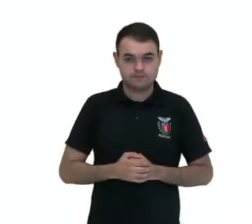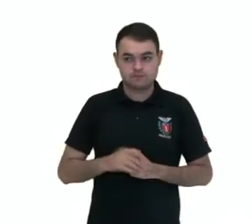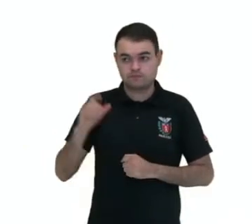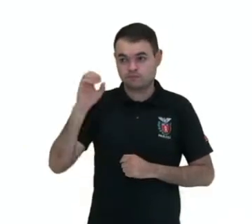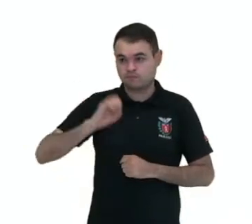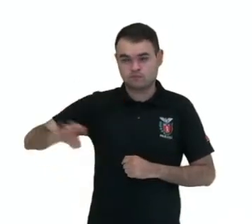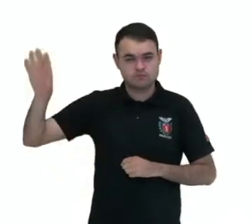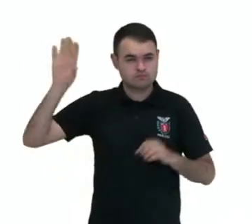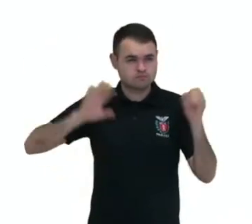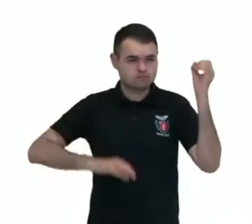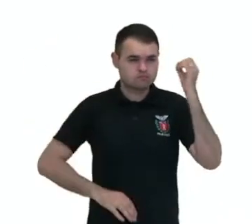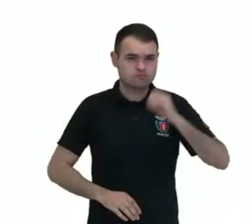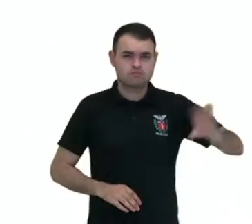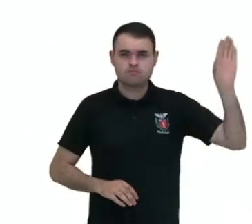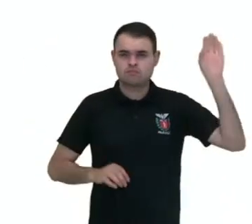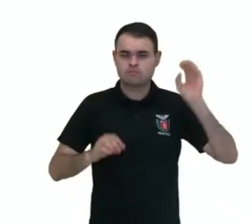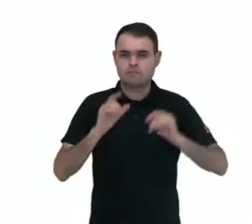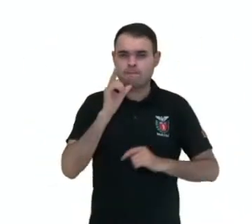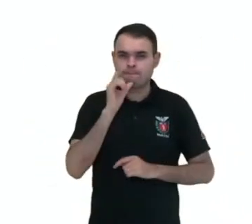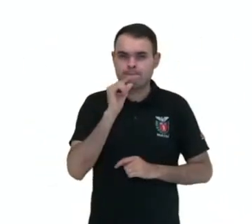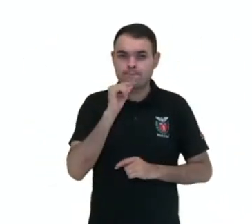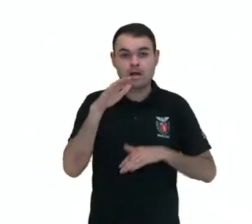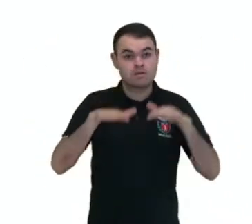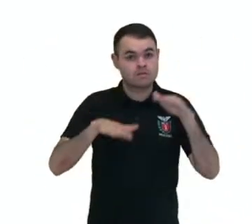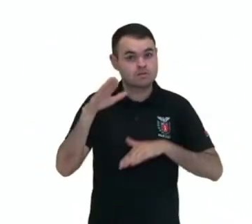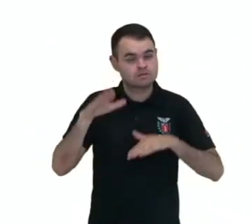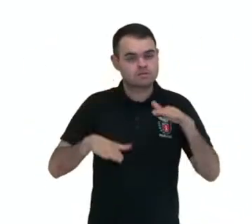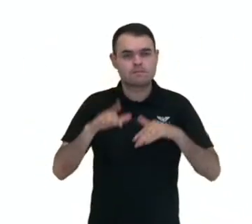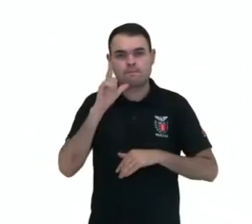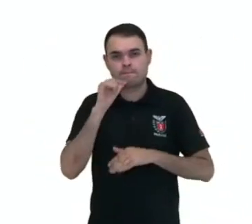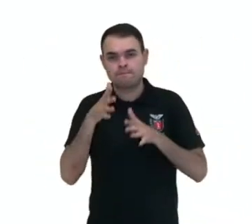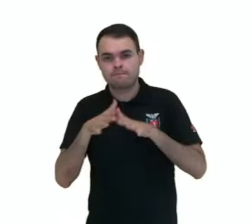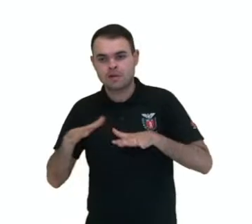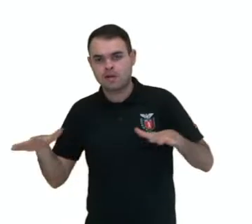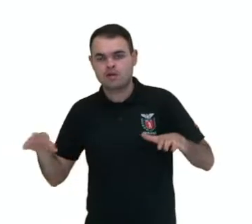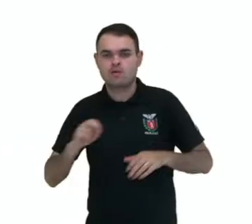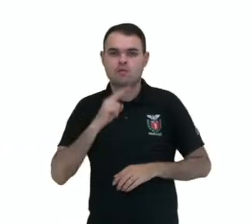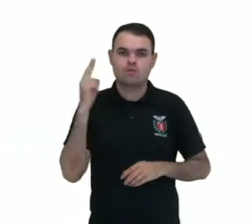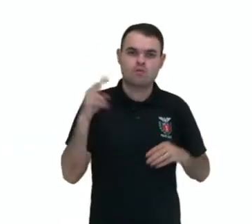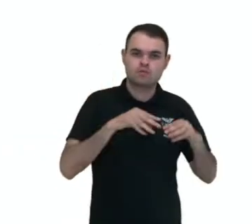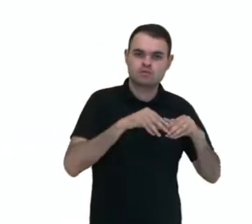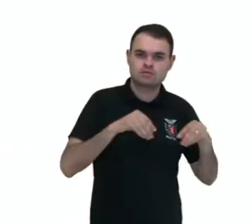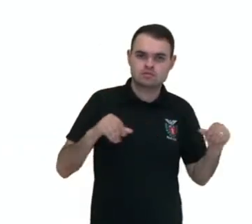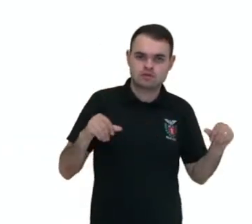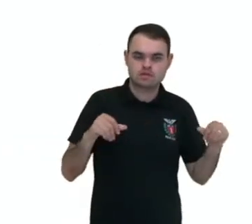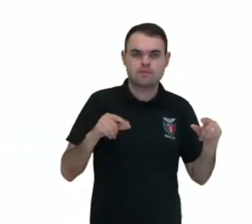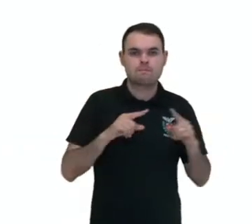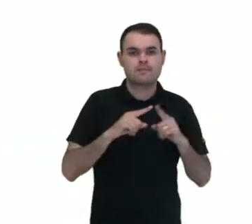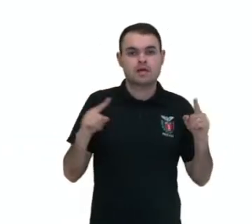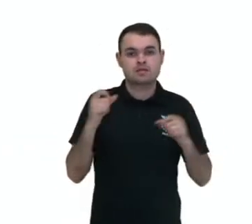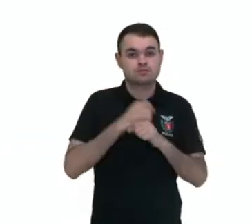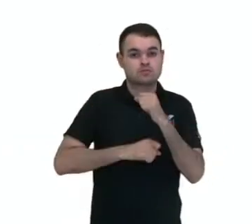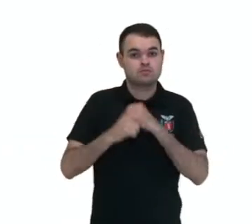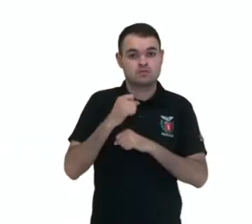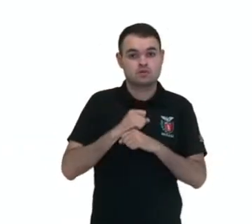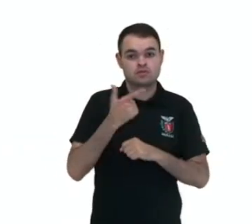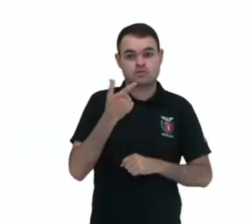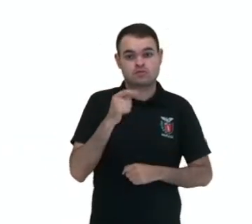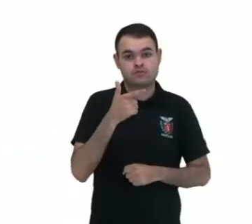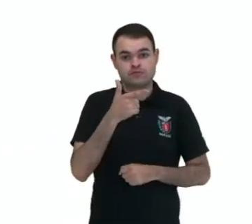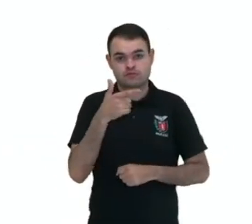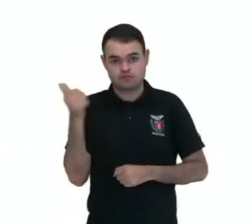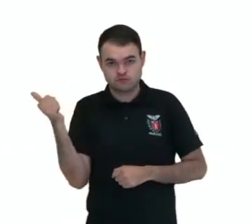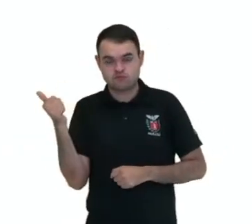geralmente acontecem por mar ou terra. No entanto, em 2021, centenas de pessoas fugiram de